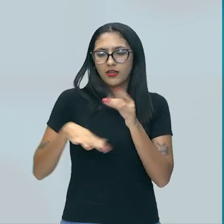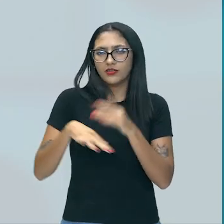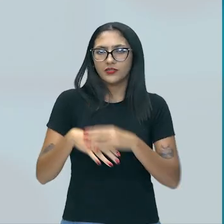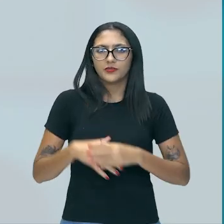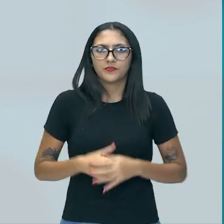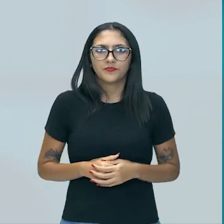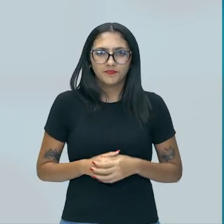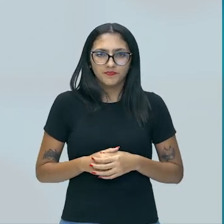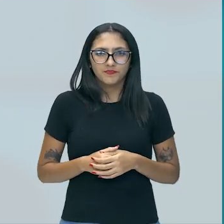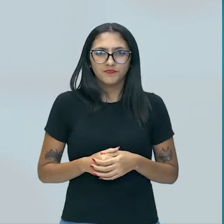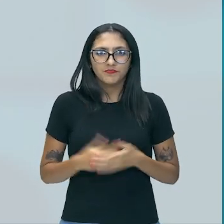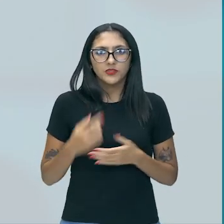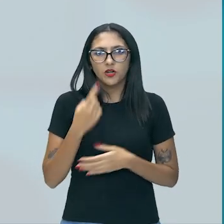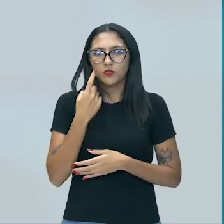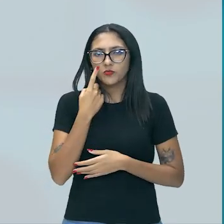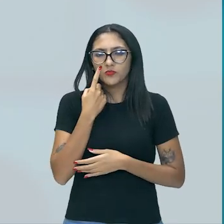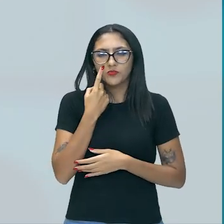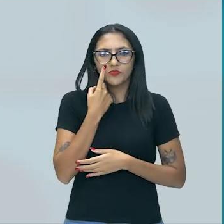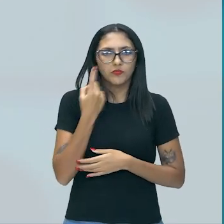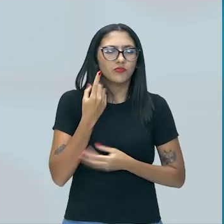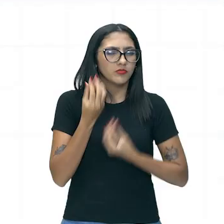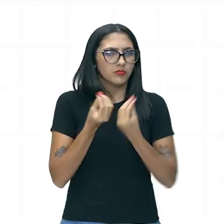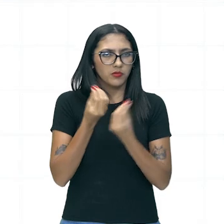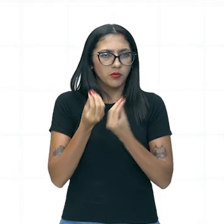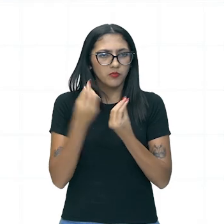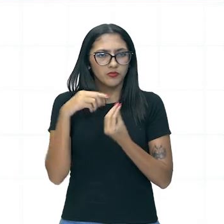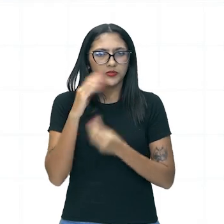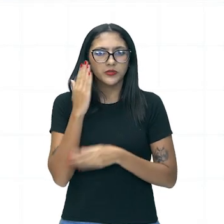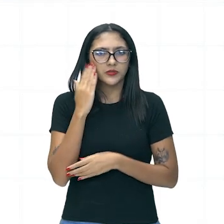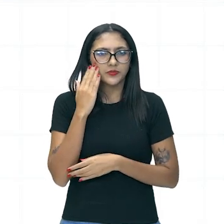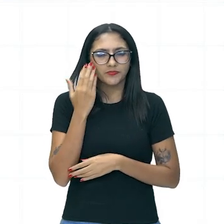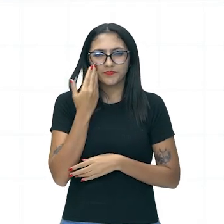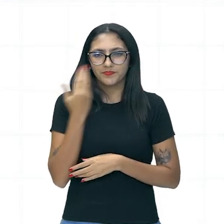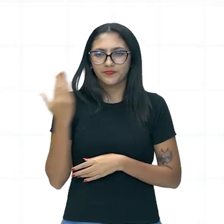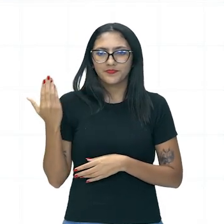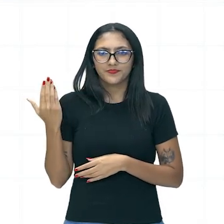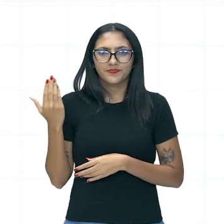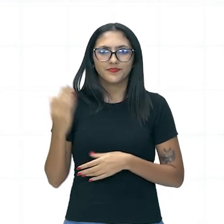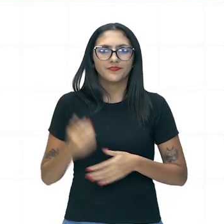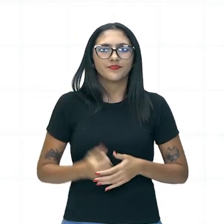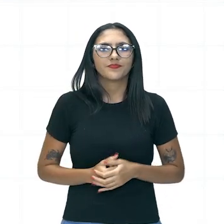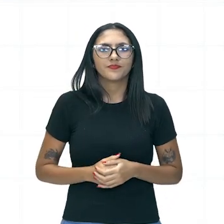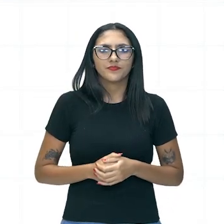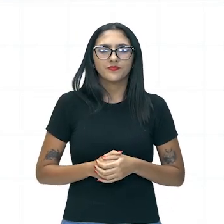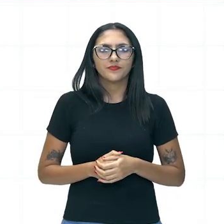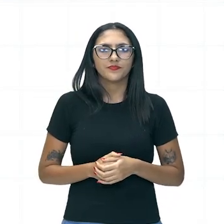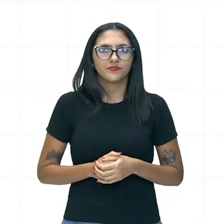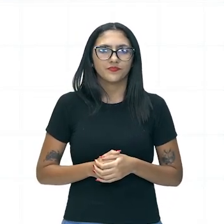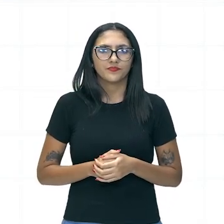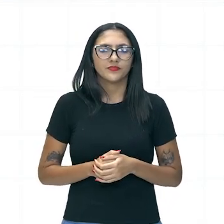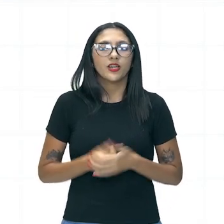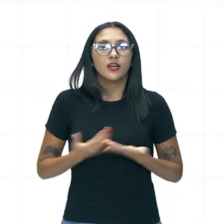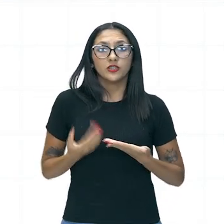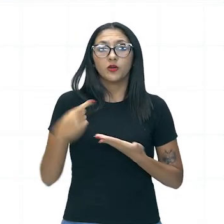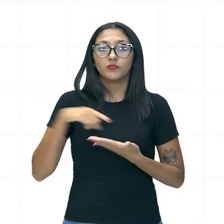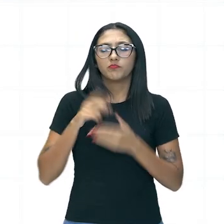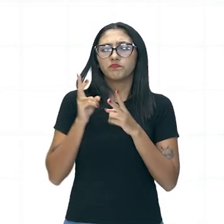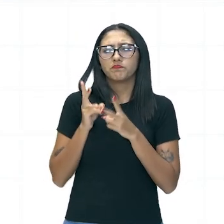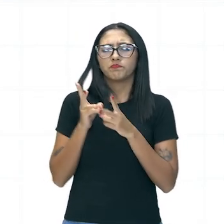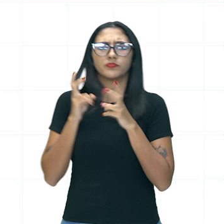vamos lá, na cartela aparecendo para vocês aqui o campo, né? Vocês observam que ele tem um